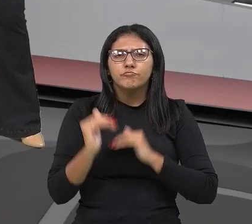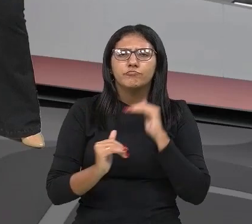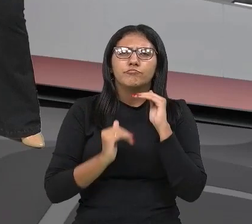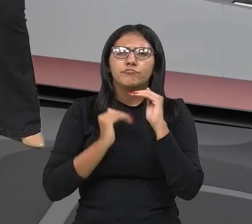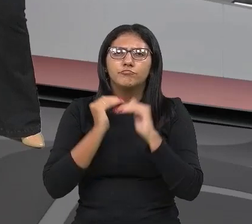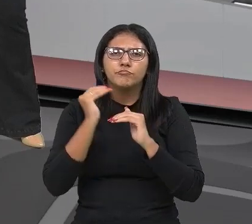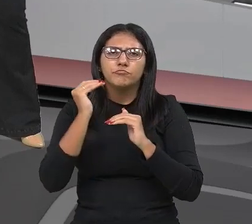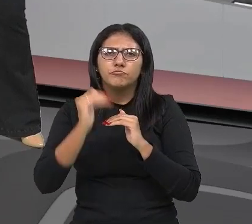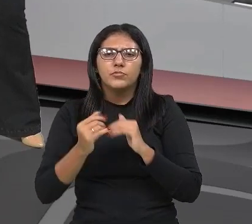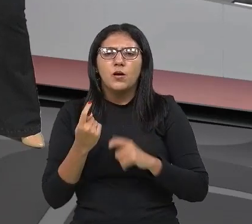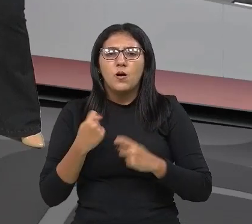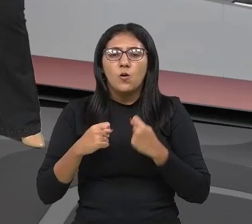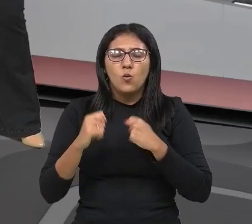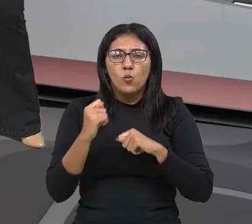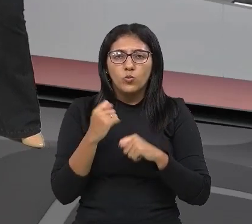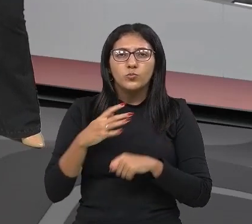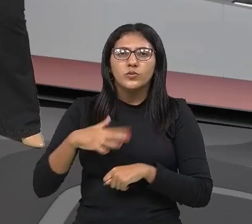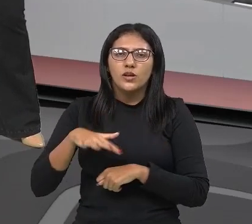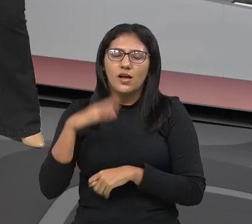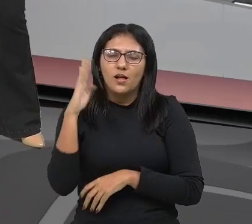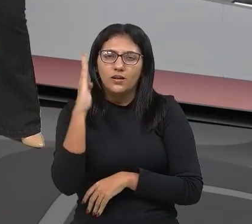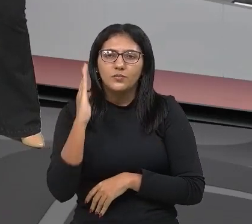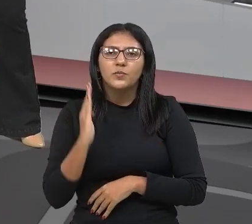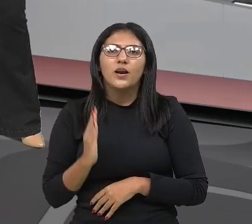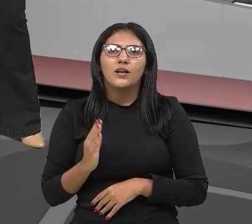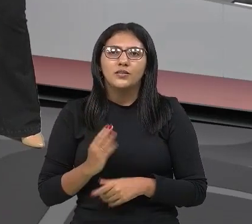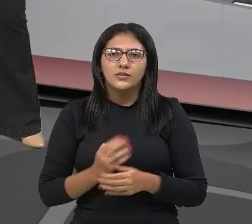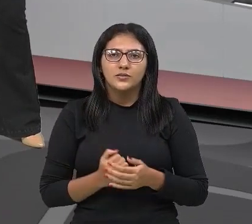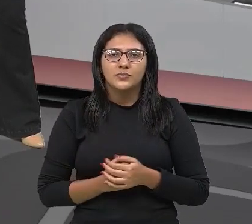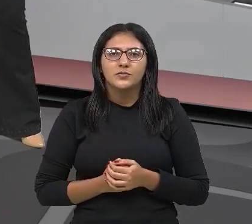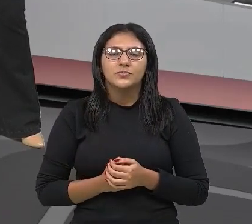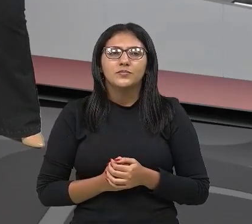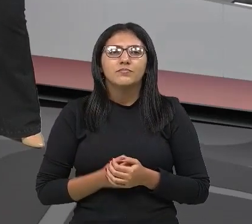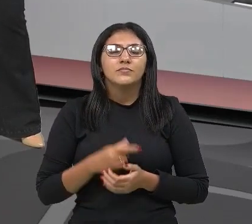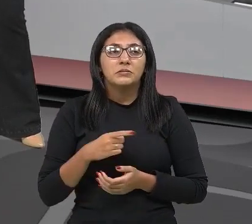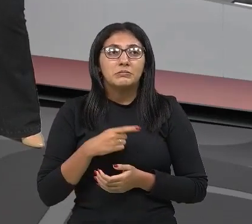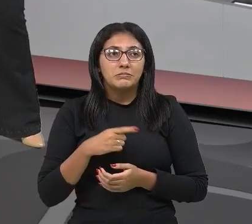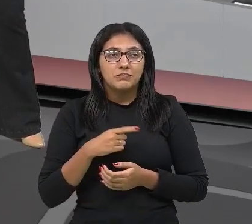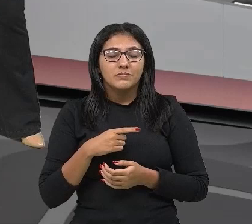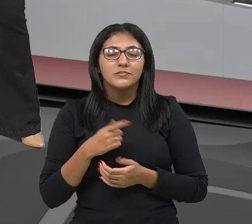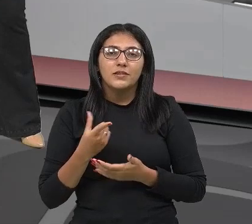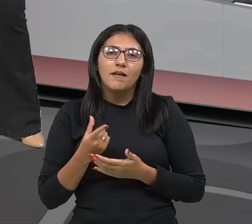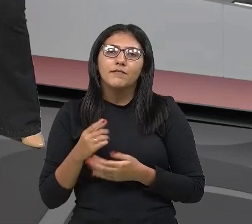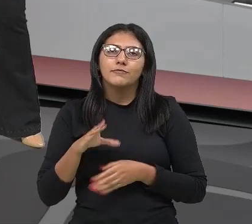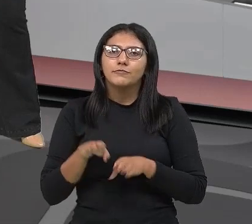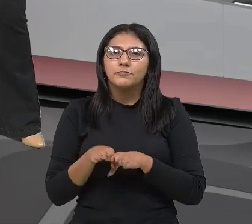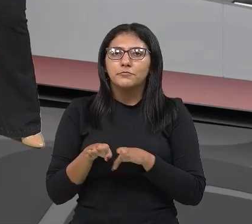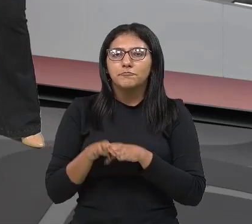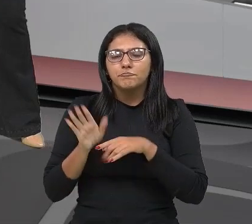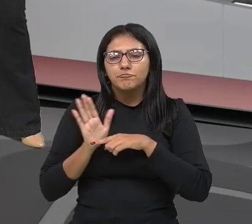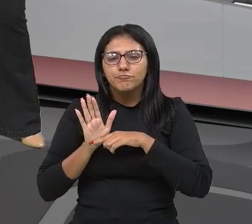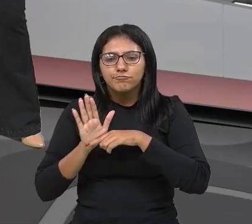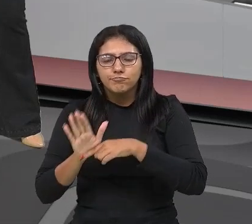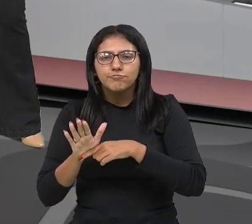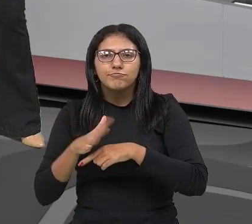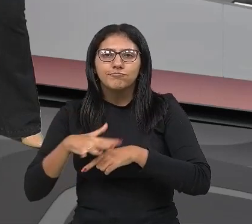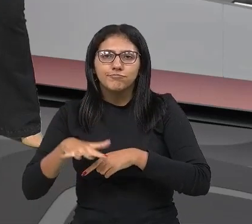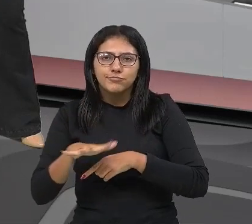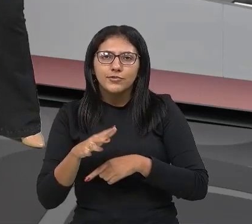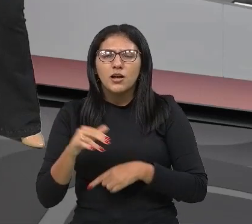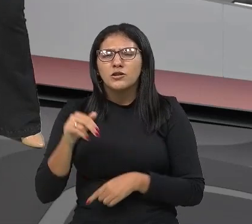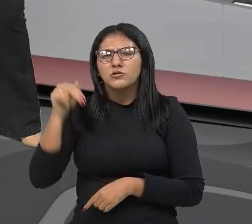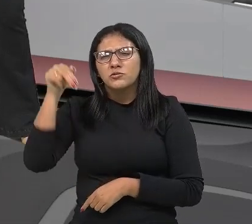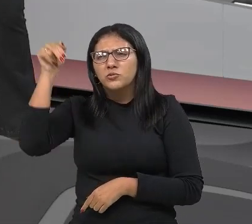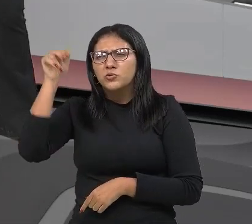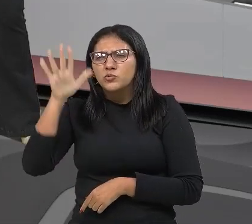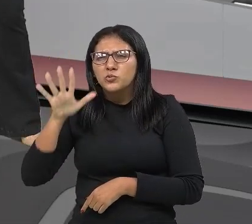desenvolvimento econômico do nosso país, em que acaba aí ajudando nesse desenvolvimento, saindo só lá do litoral